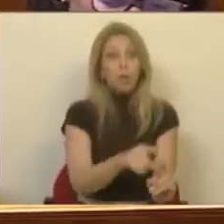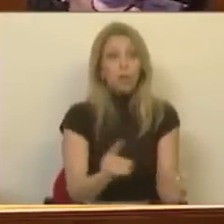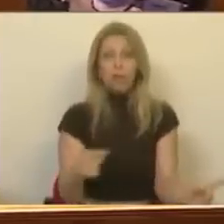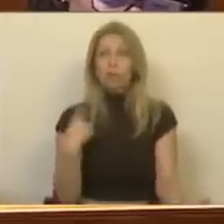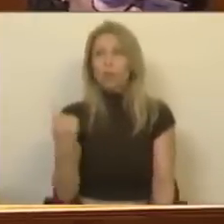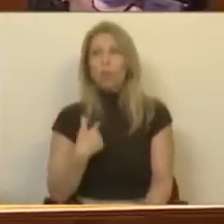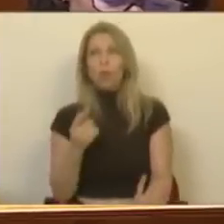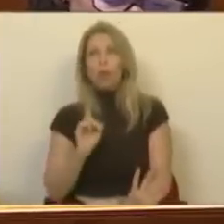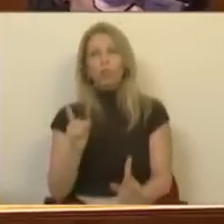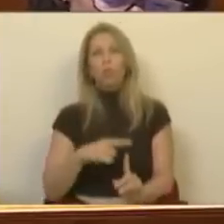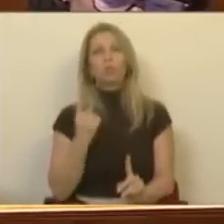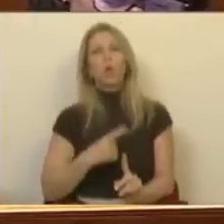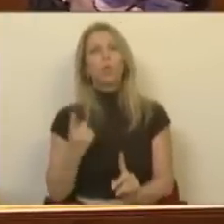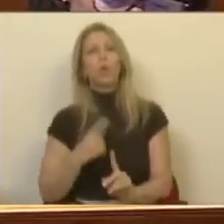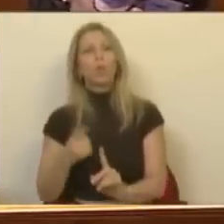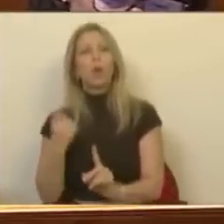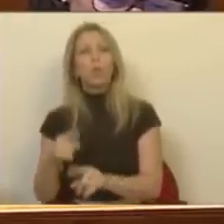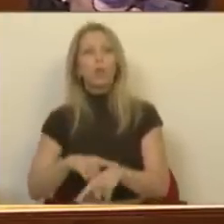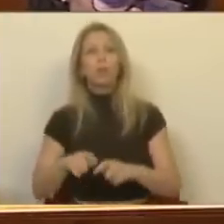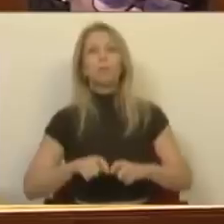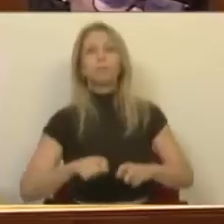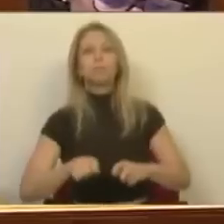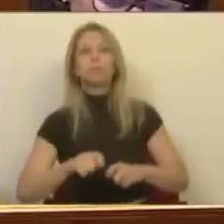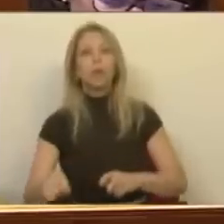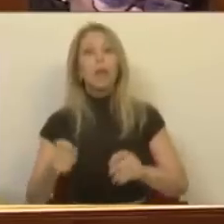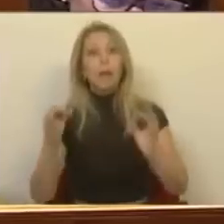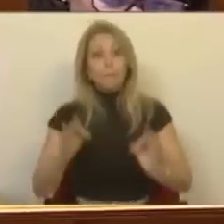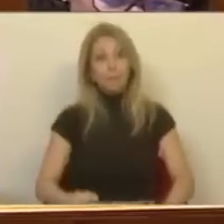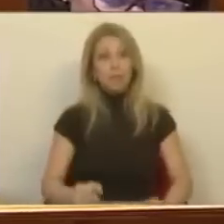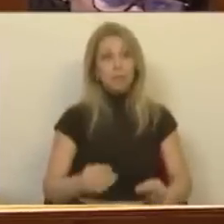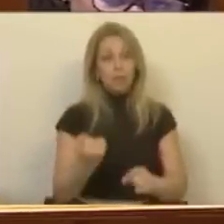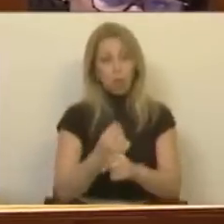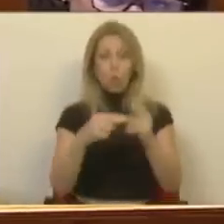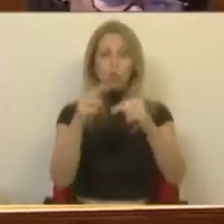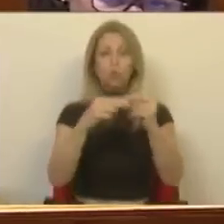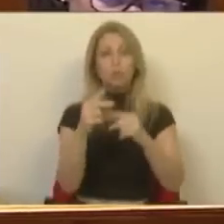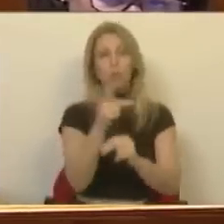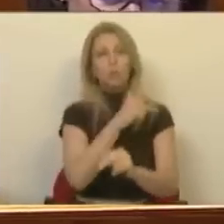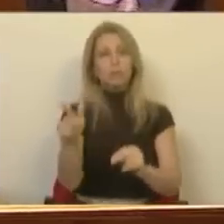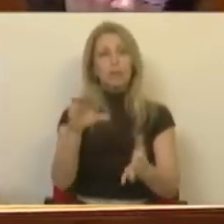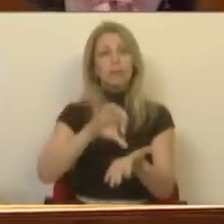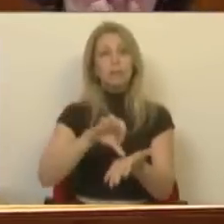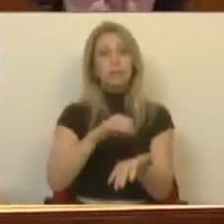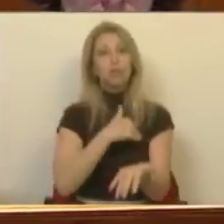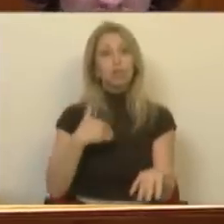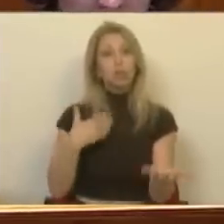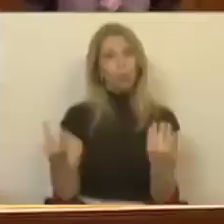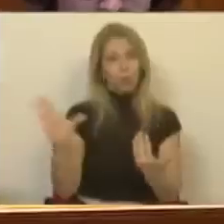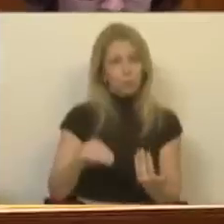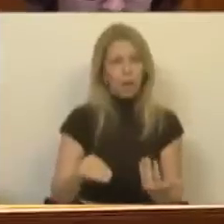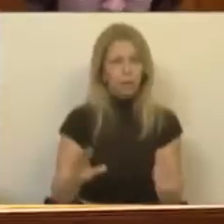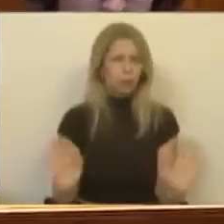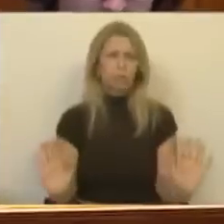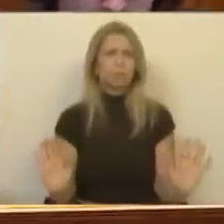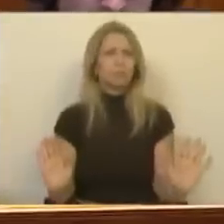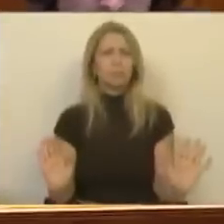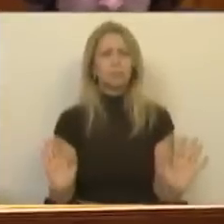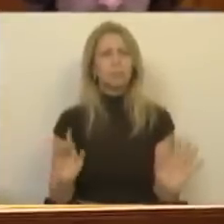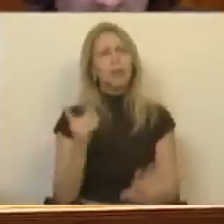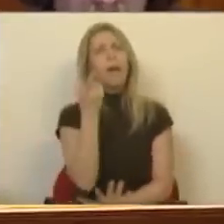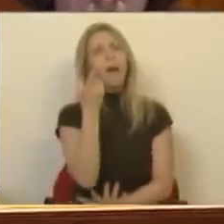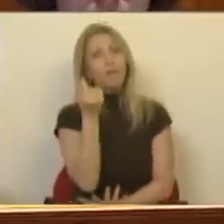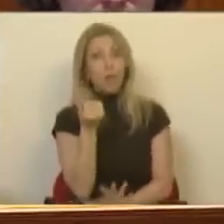os períodos estar a necessidade a necessidade de construir mais 100 Centro de Saúde não é um bocado da verba necessária para